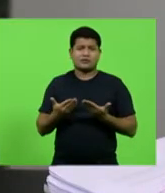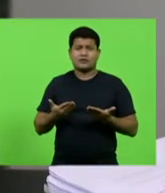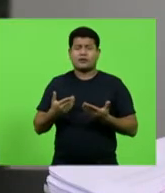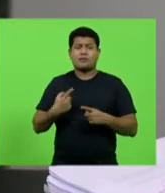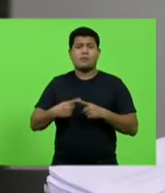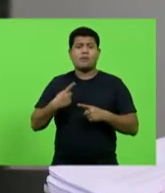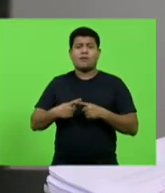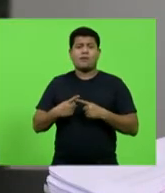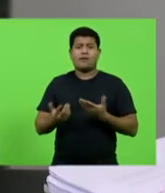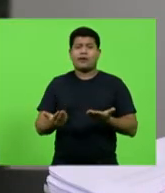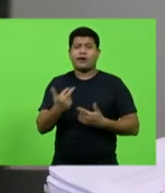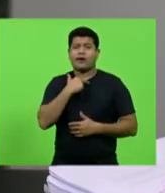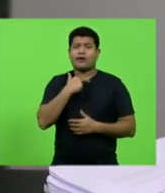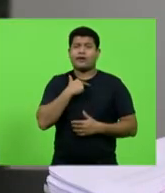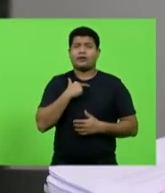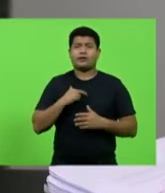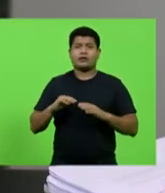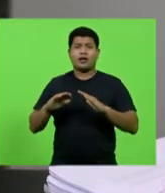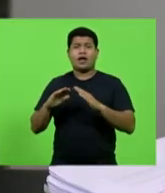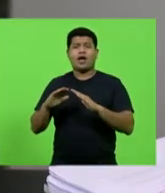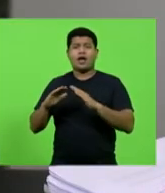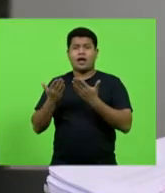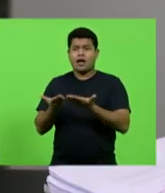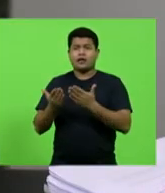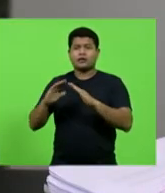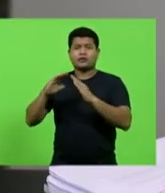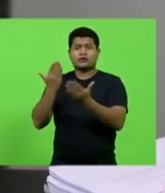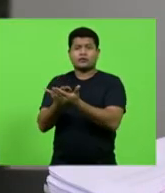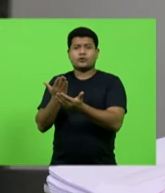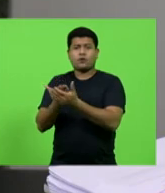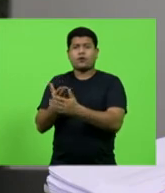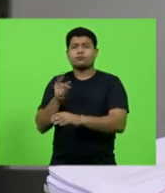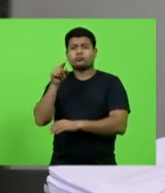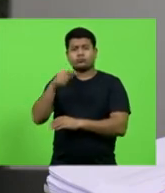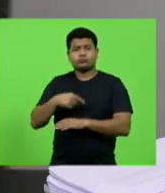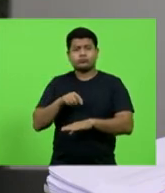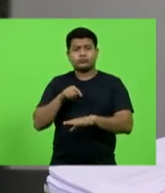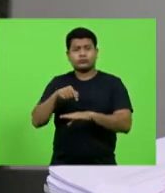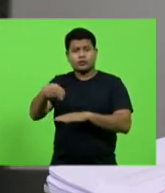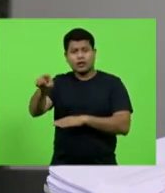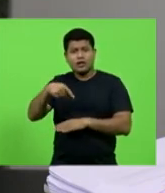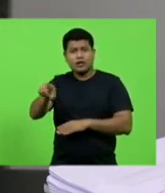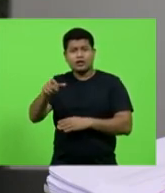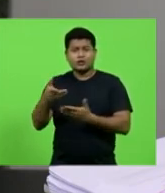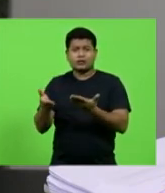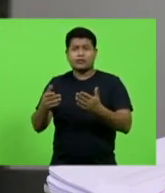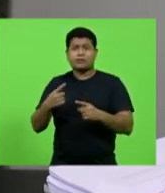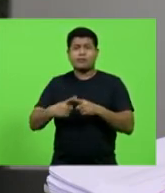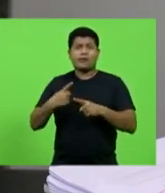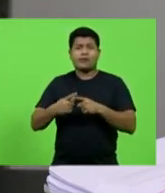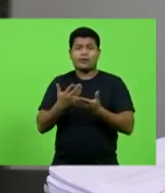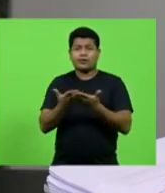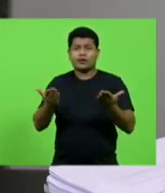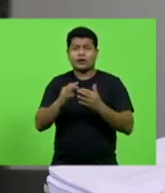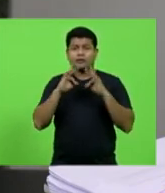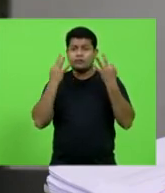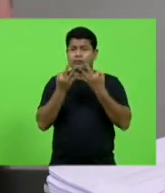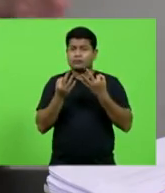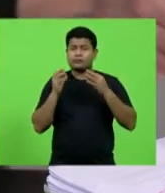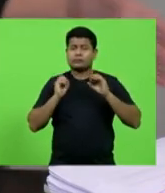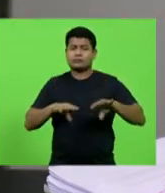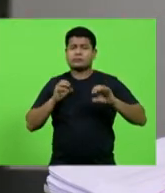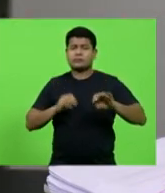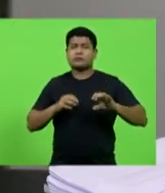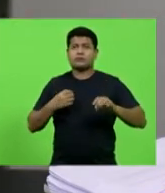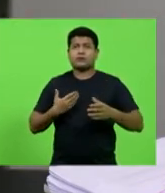nega a educação escolarizada? Porque nada impede que todas essas famílias educadoras façam